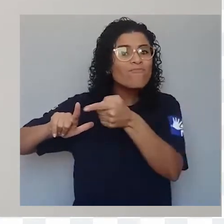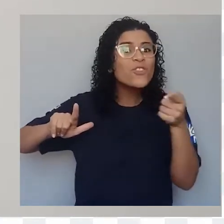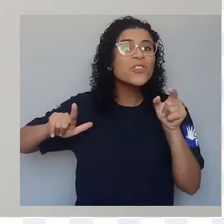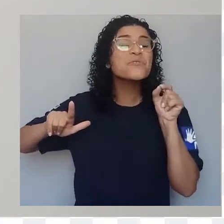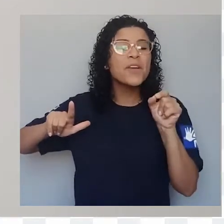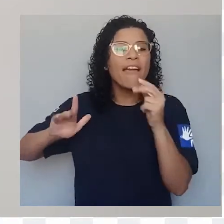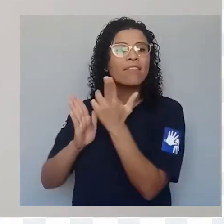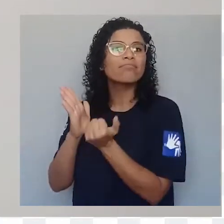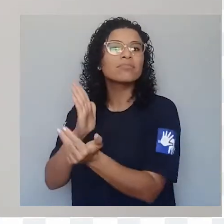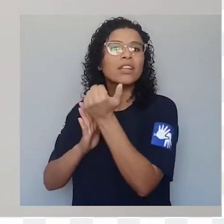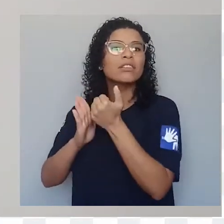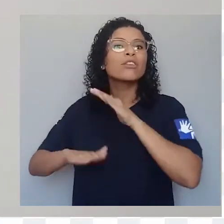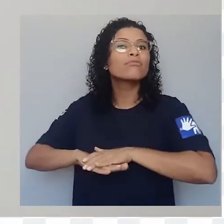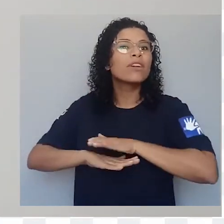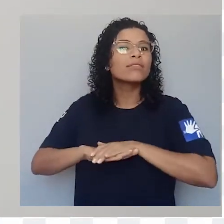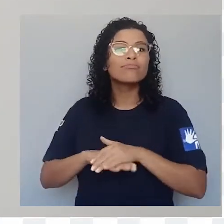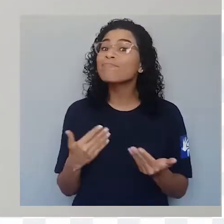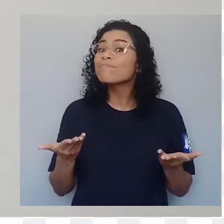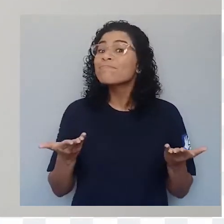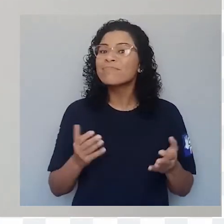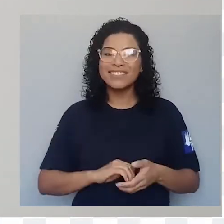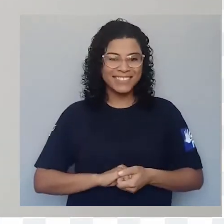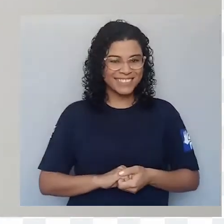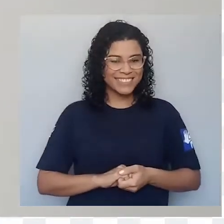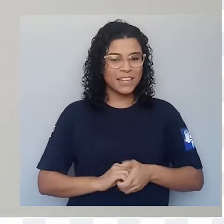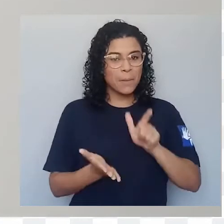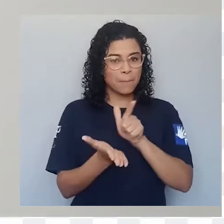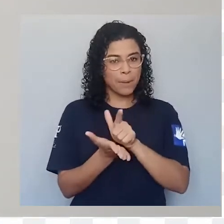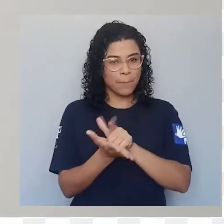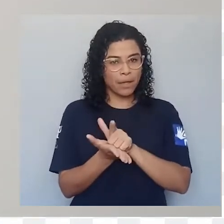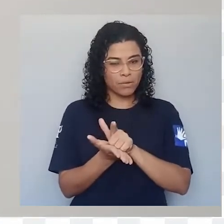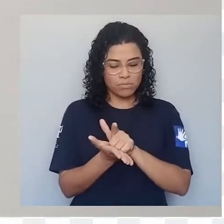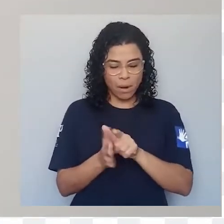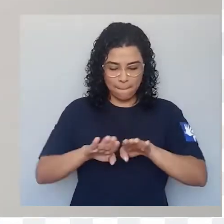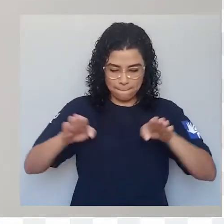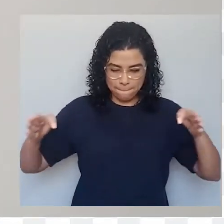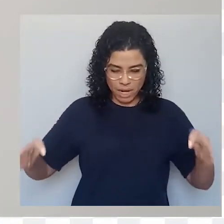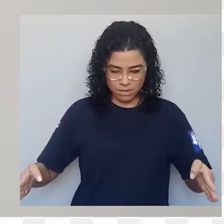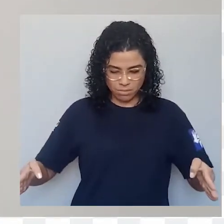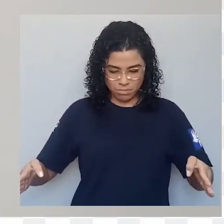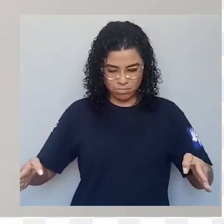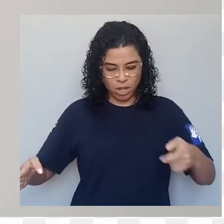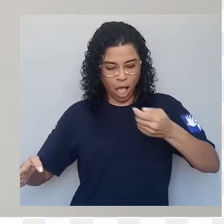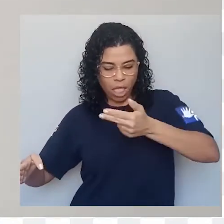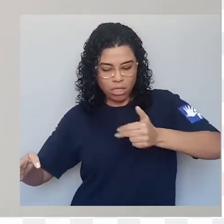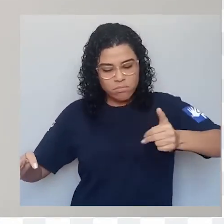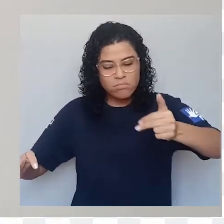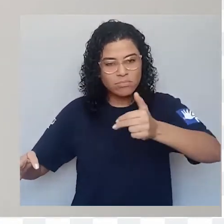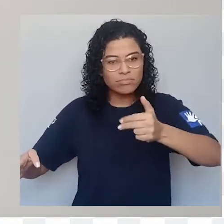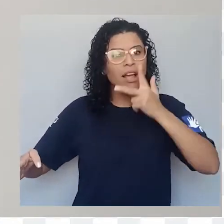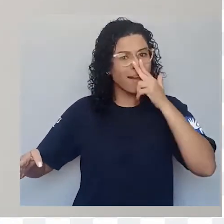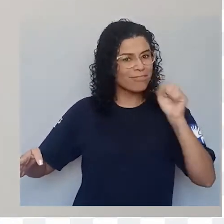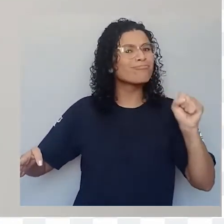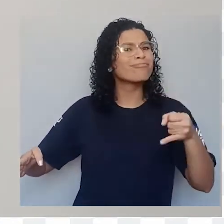diferente que você já desenhou? Na folha de papel em cima de uma mesa? Acho que